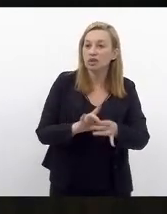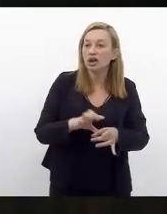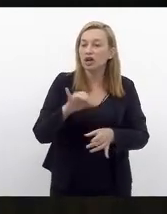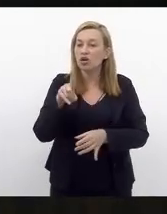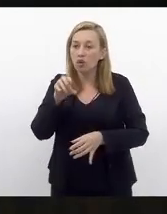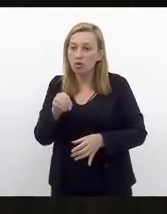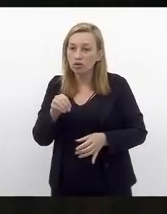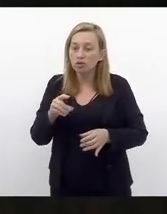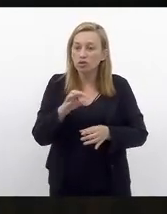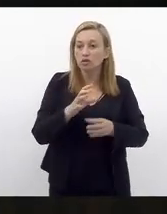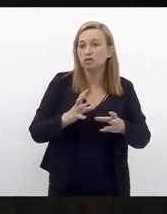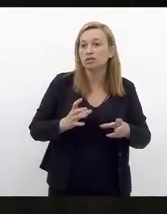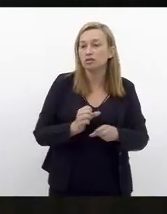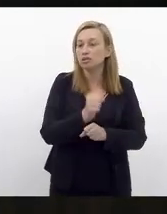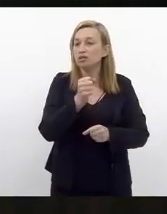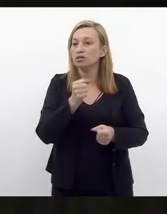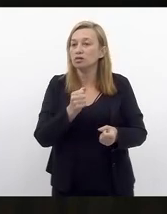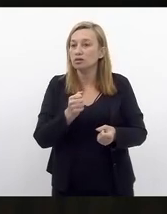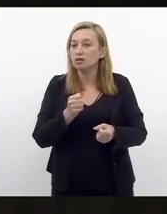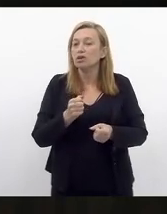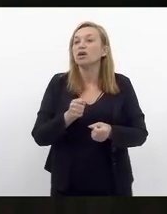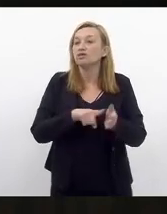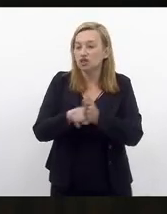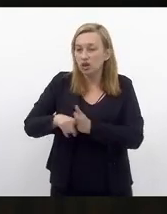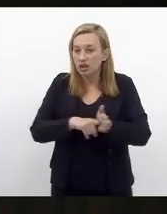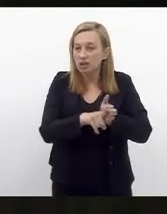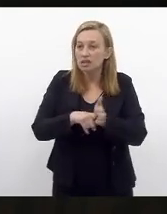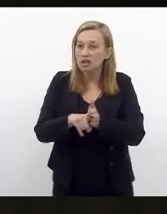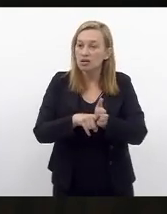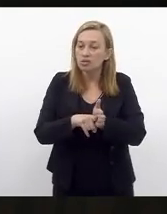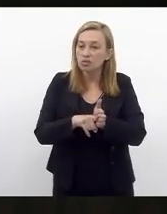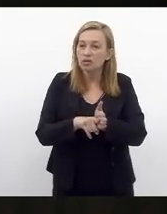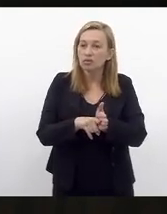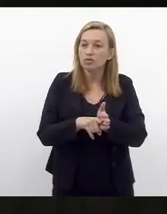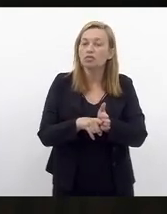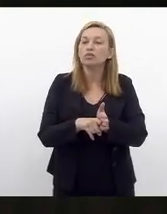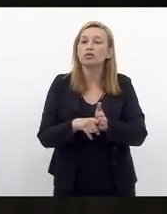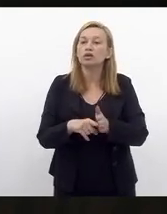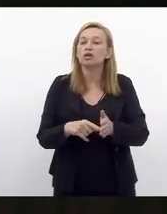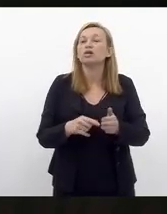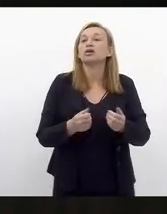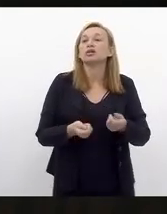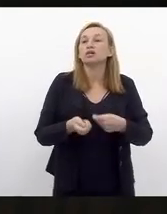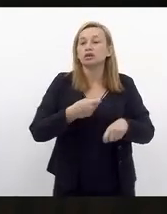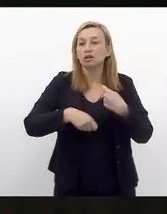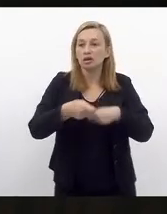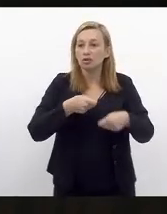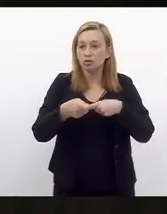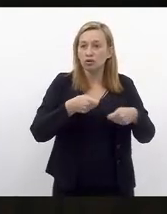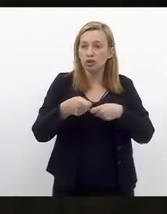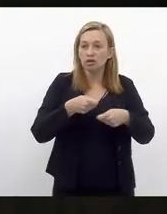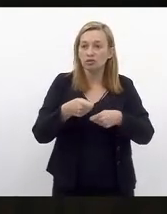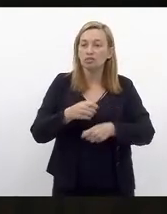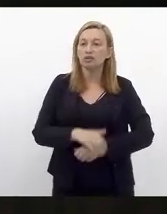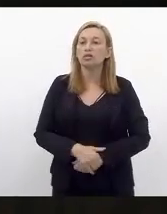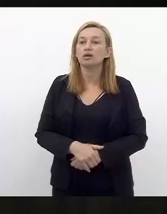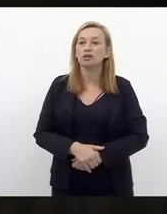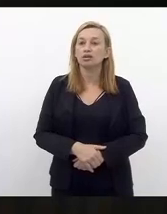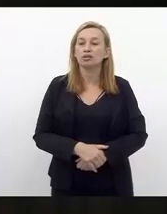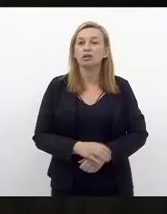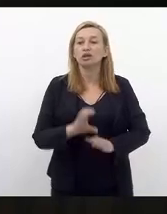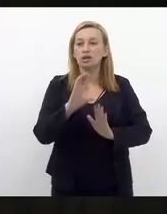de tributação controle da arrecadação e fiscalização de tributos Estaduais de orçamento Finanças fiscalização financeira e controle